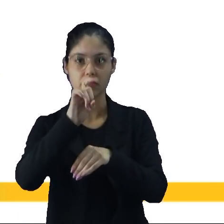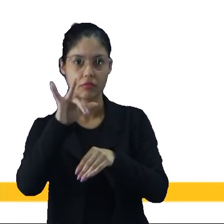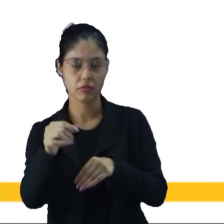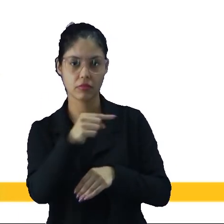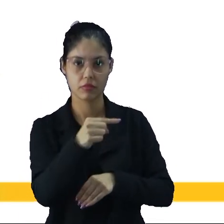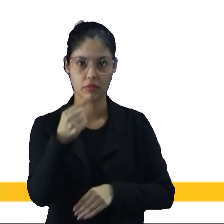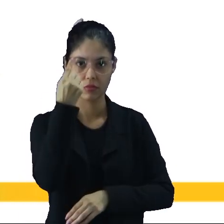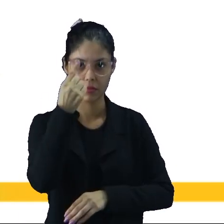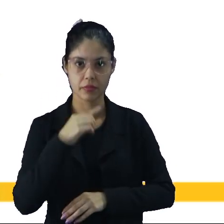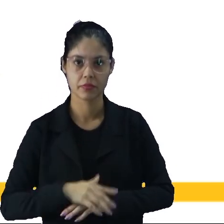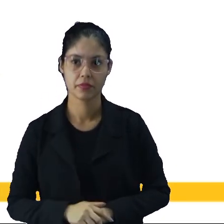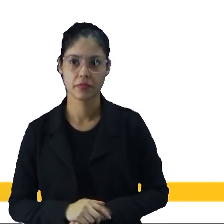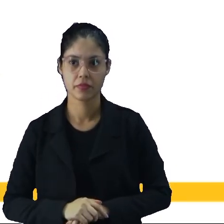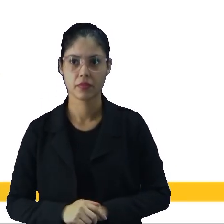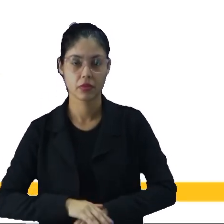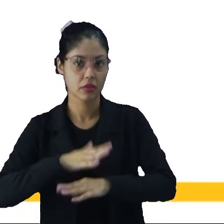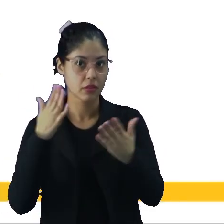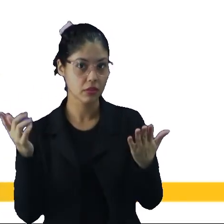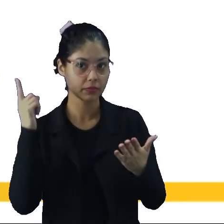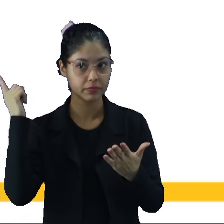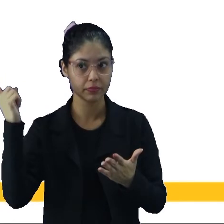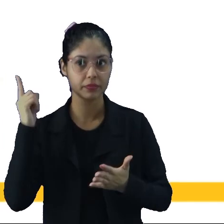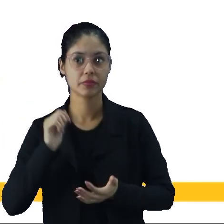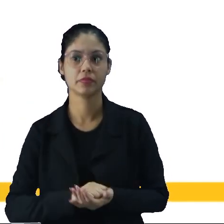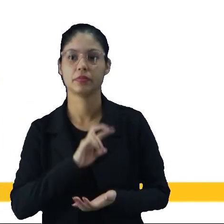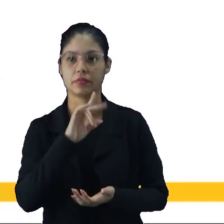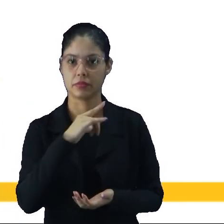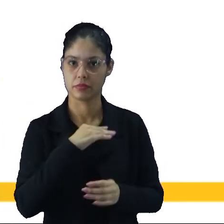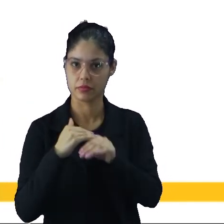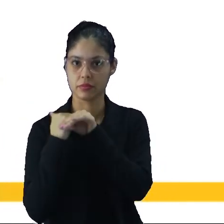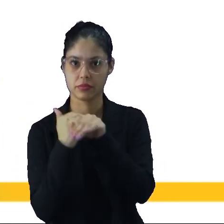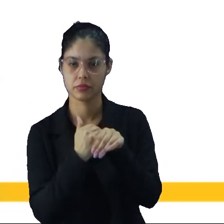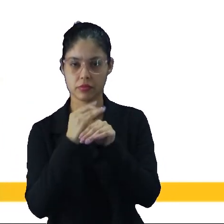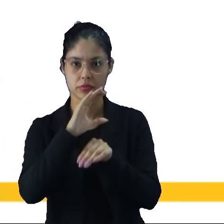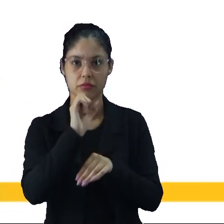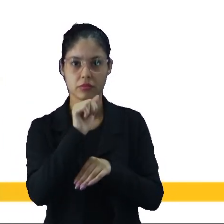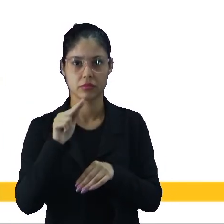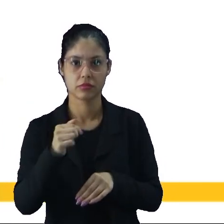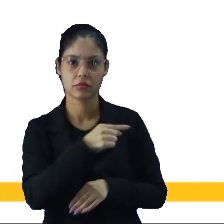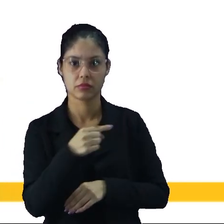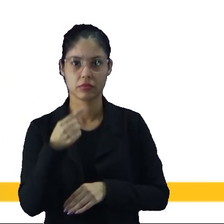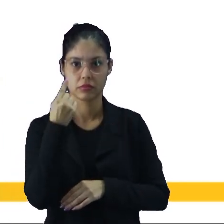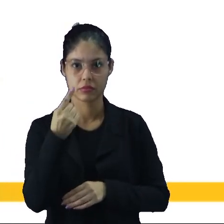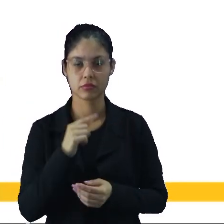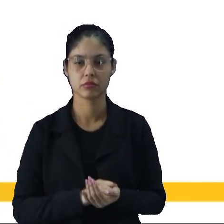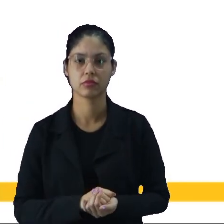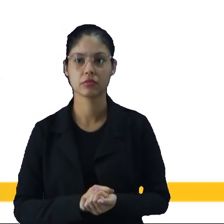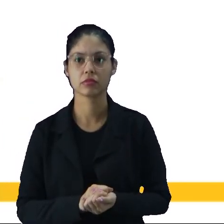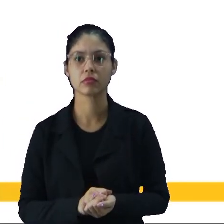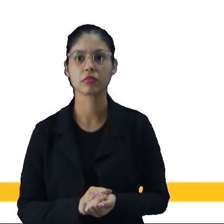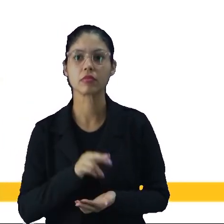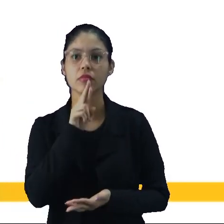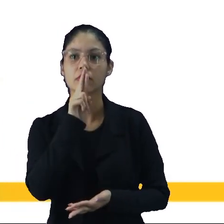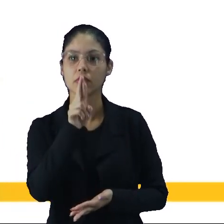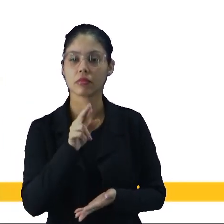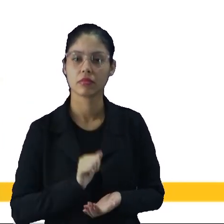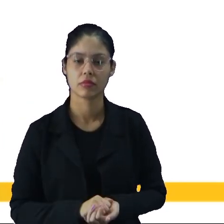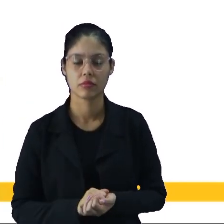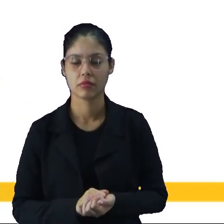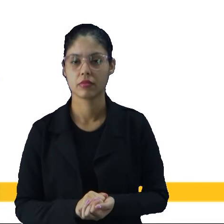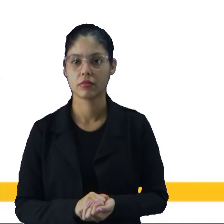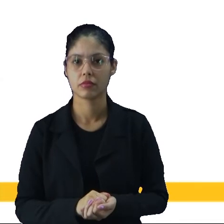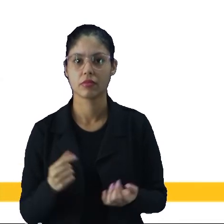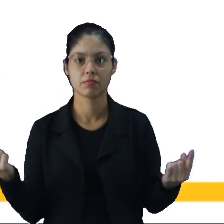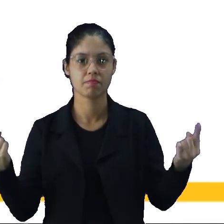1, ó. Então, isso aqui, ó, vai ser igual ao cosseno de π, que dá menos 1. Resolvendo isso aqui, eu vou